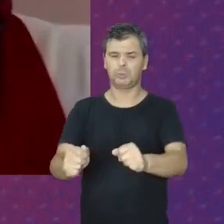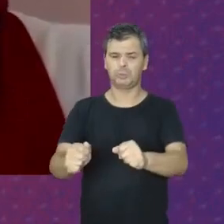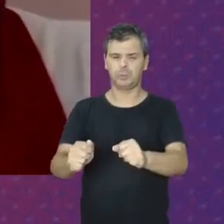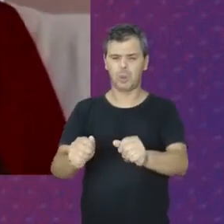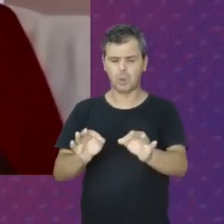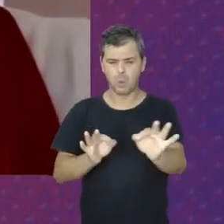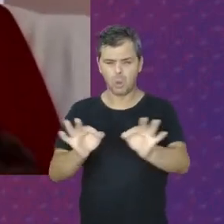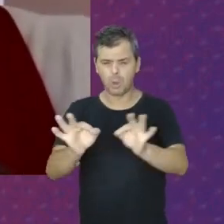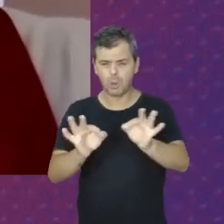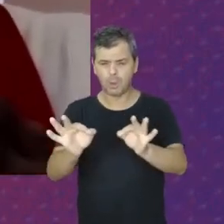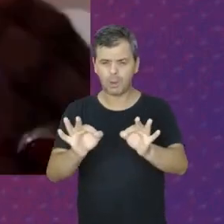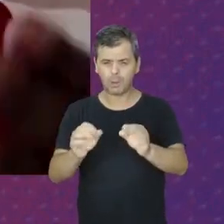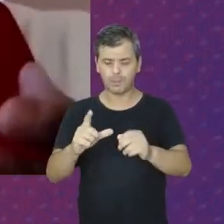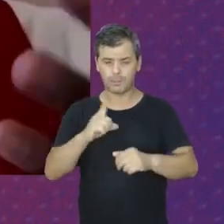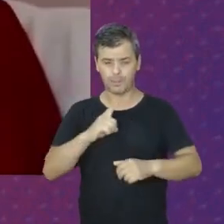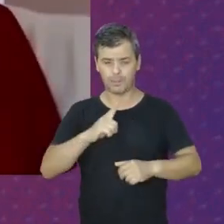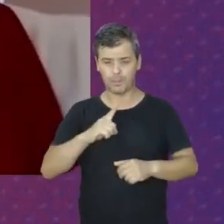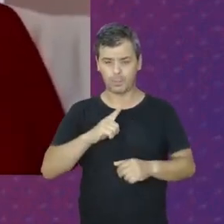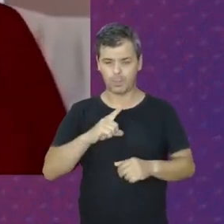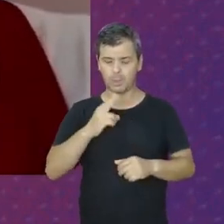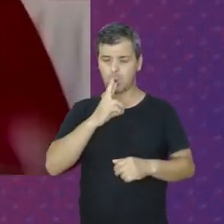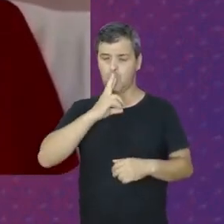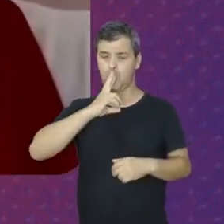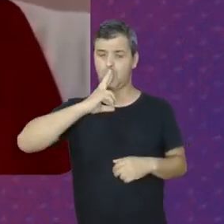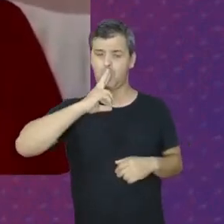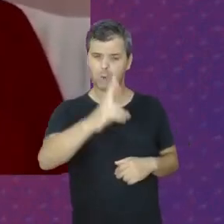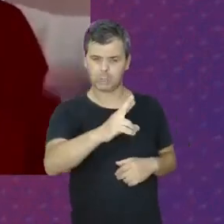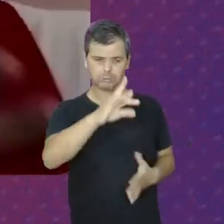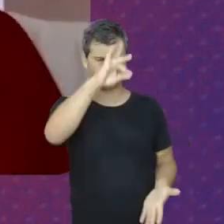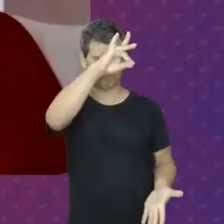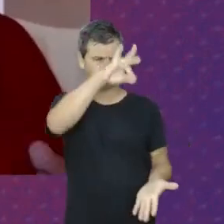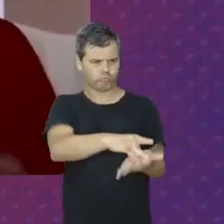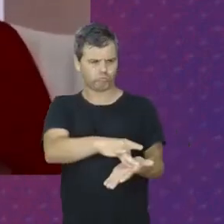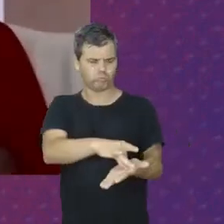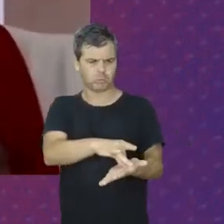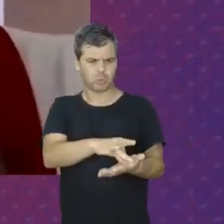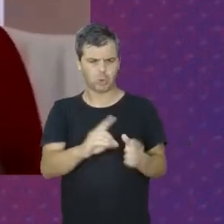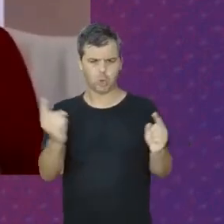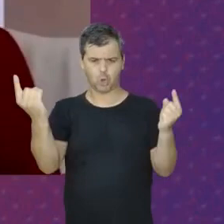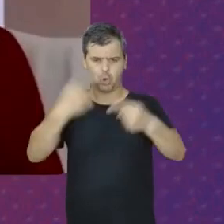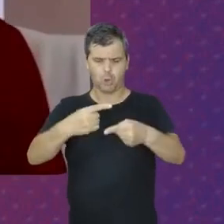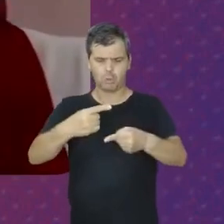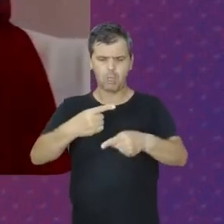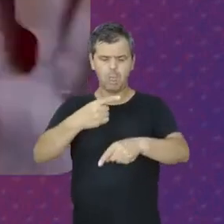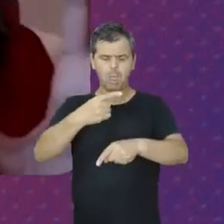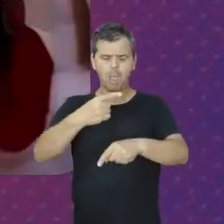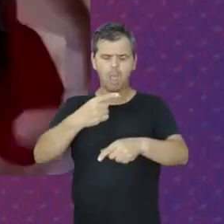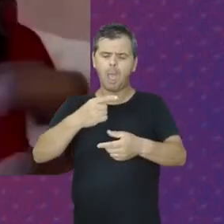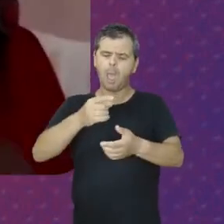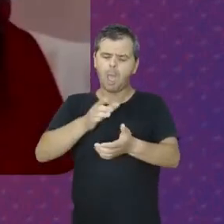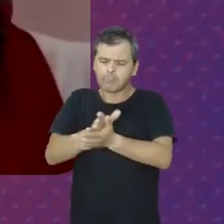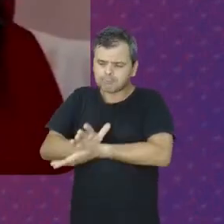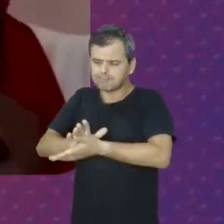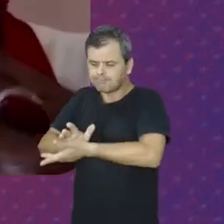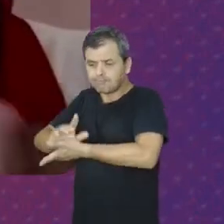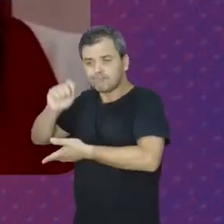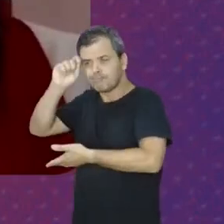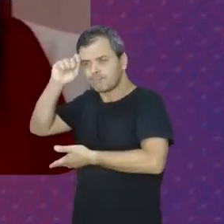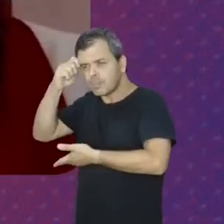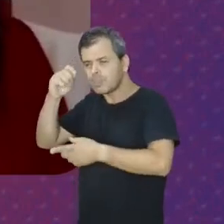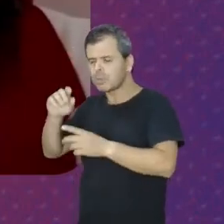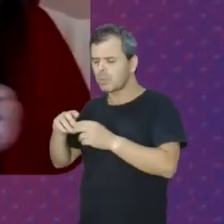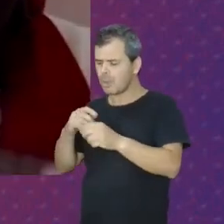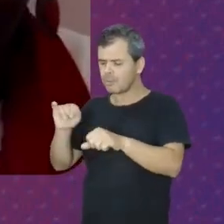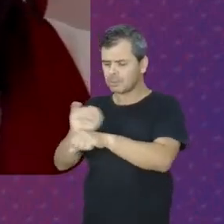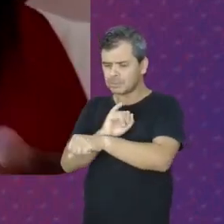se organizarem para ter uma resposta eficaz contra o racismo. Então, são vários instrumentos